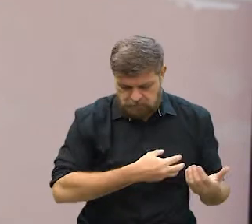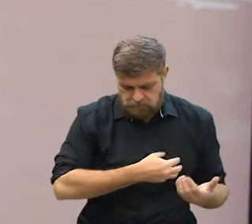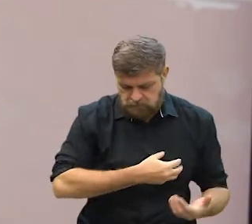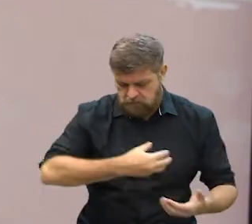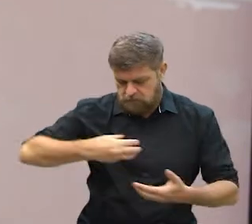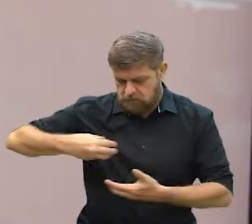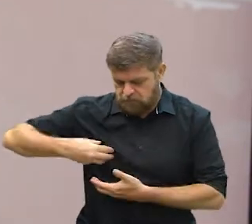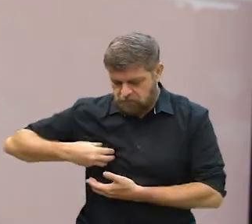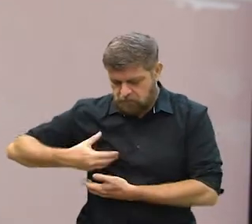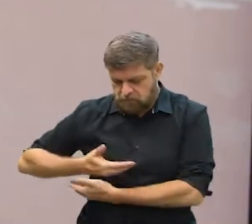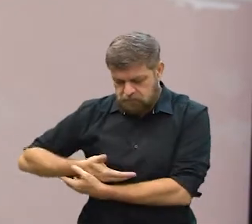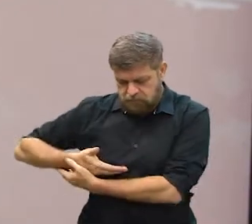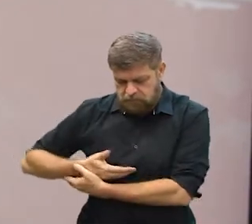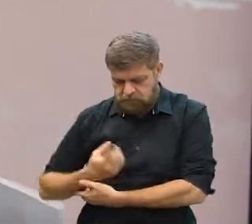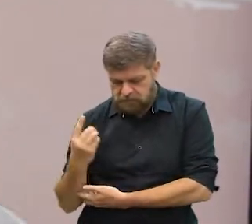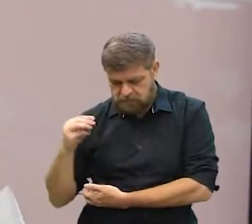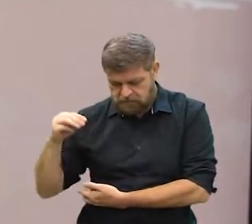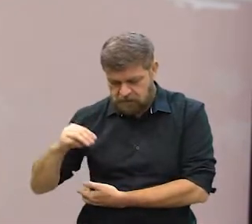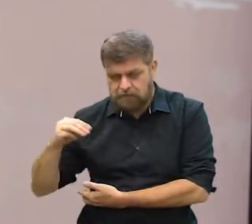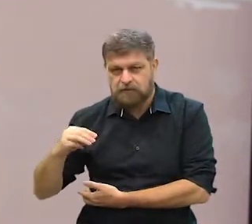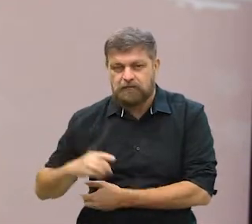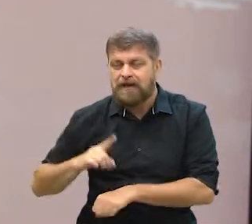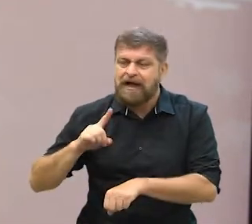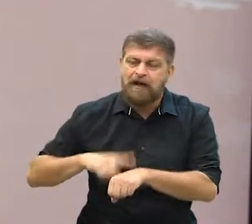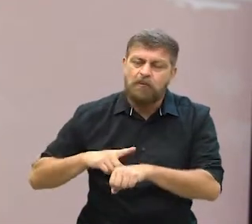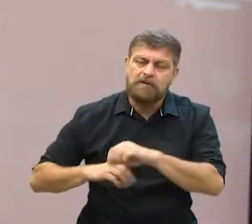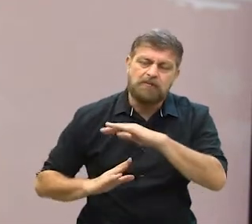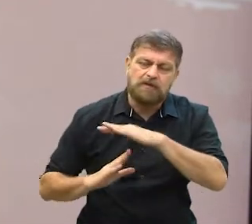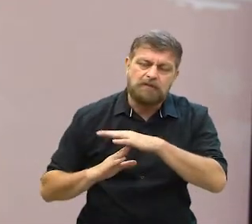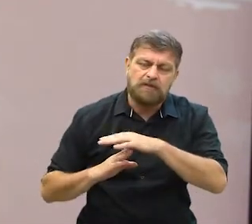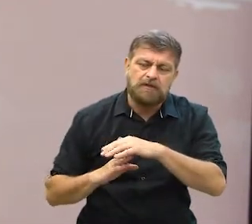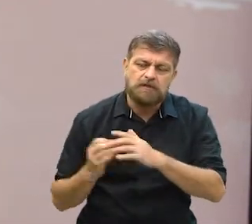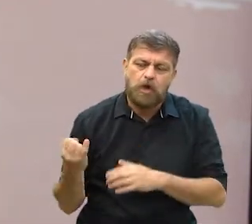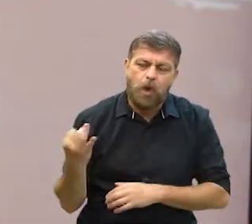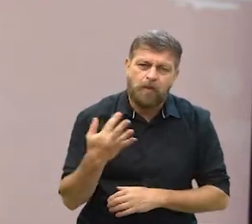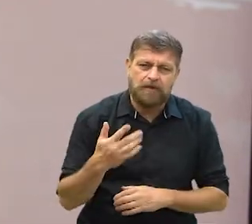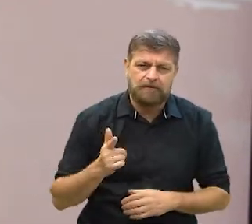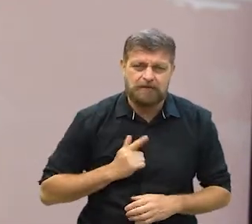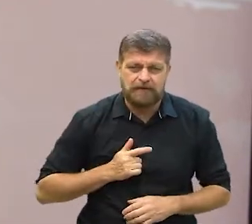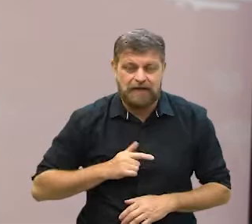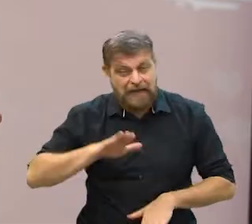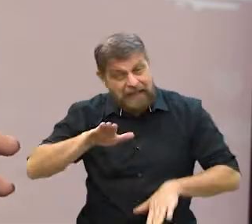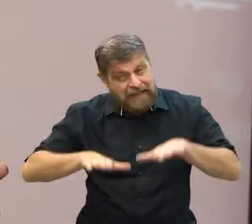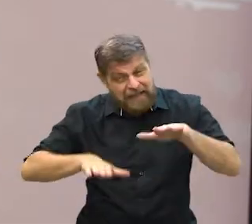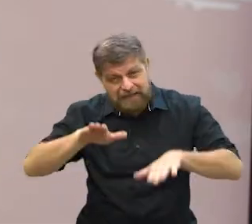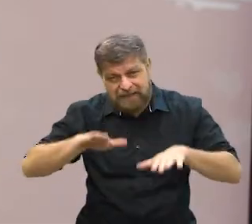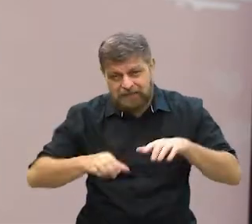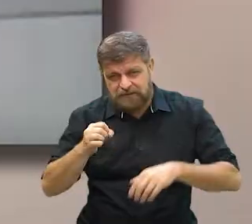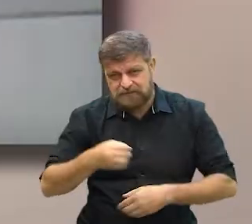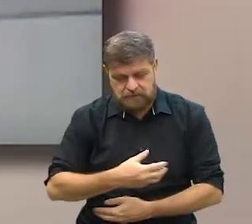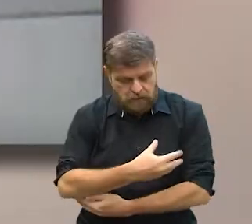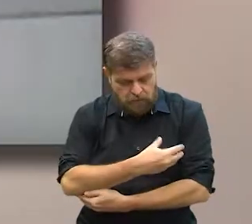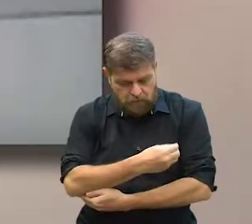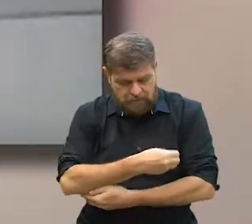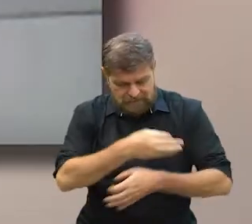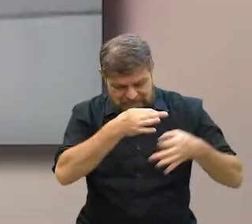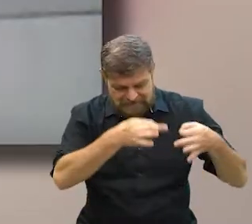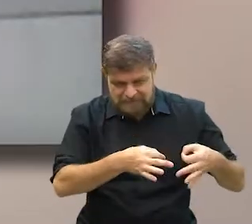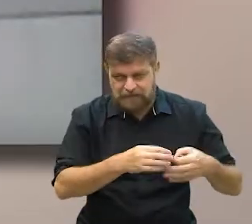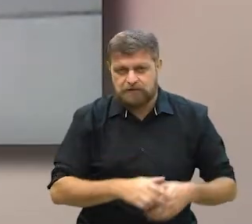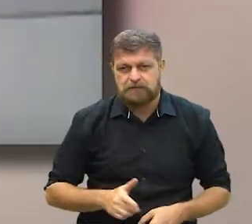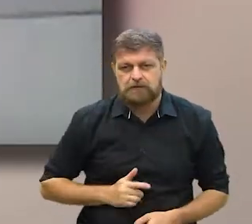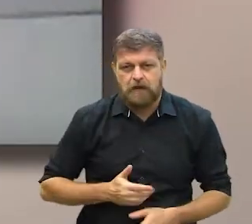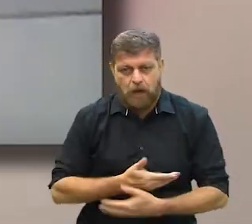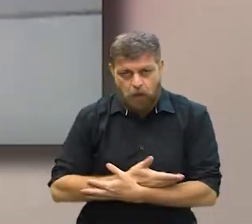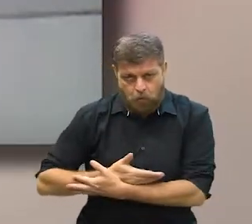tempo, 10 minutos de um lado, 10 minutos do outro já são suficientes ou não? Como saber? Aí depende mesmo,